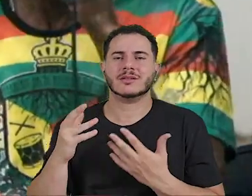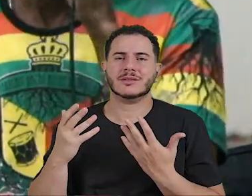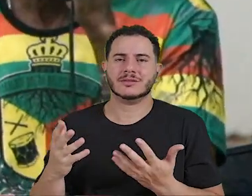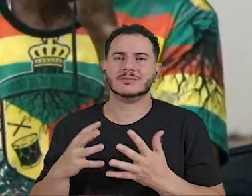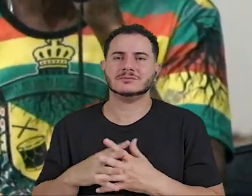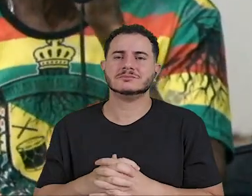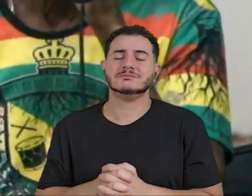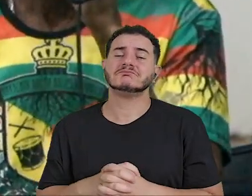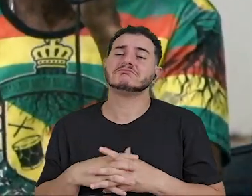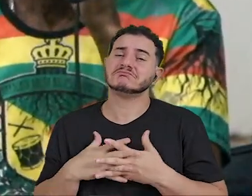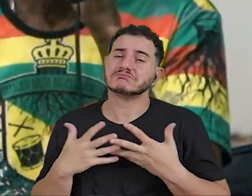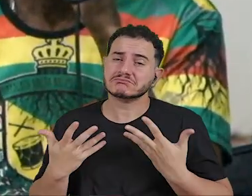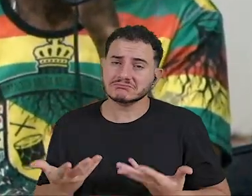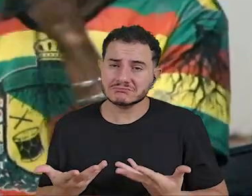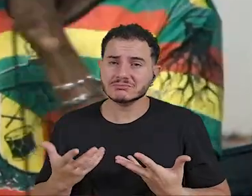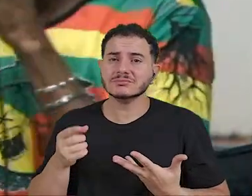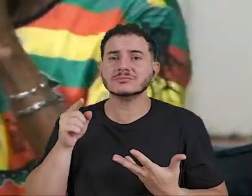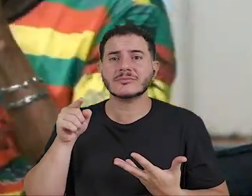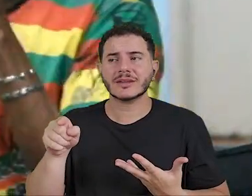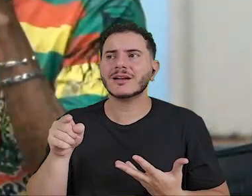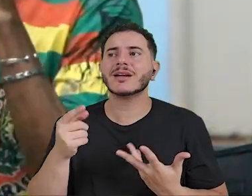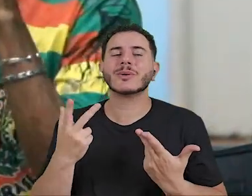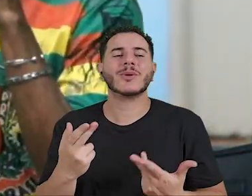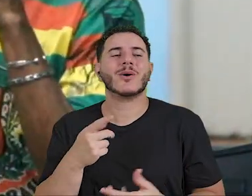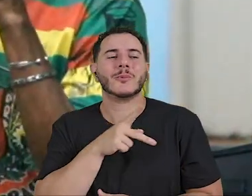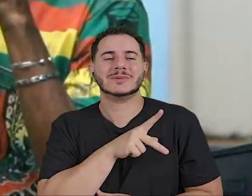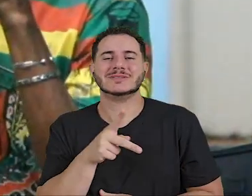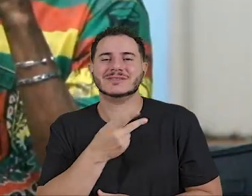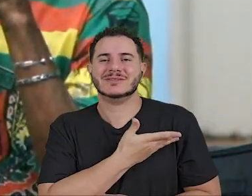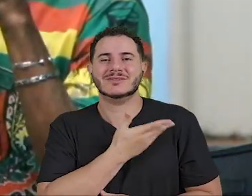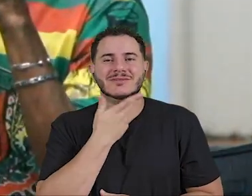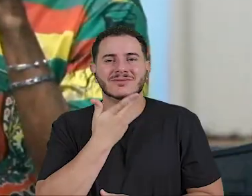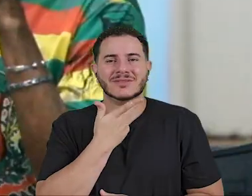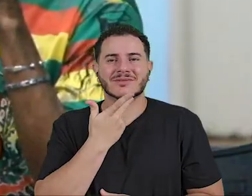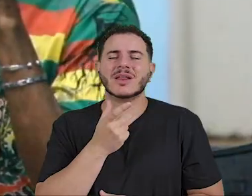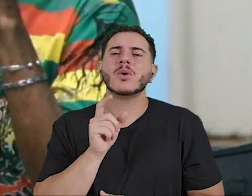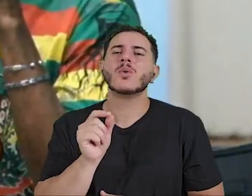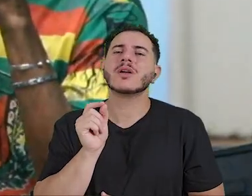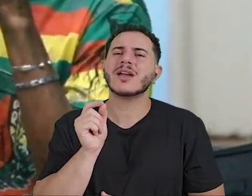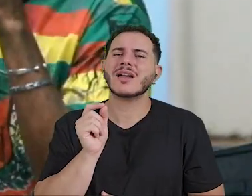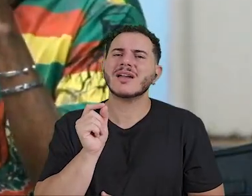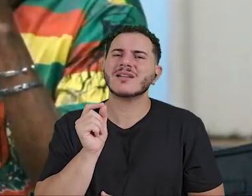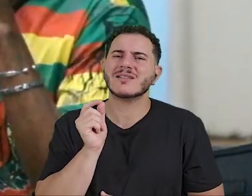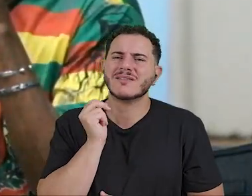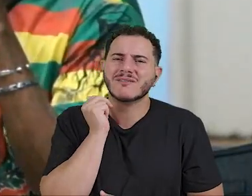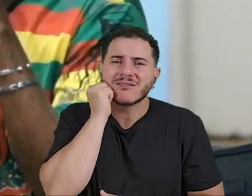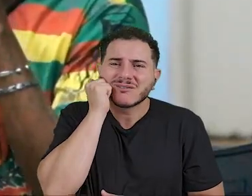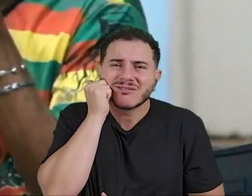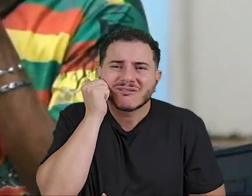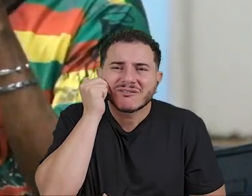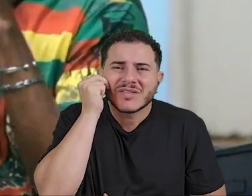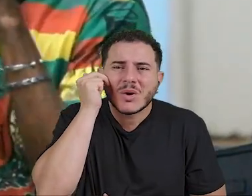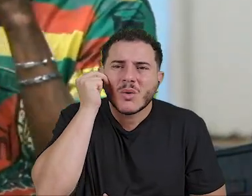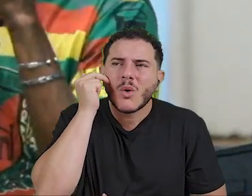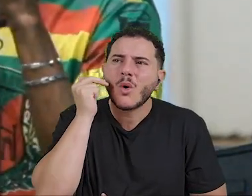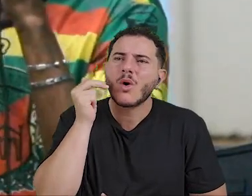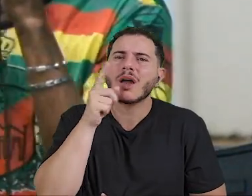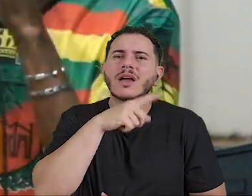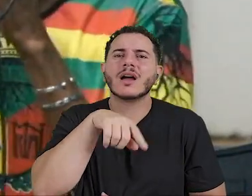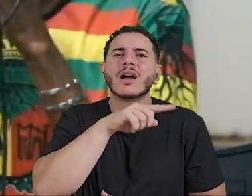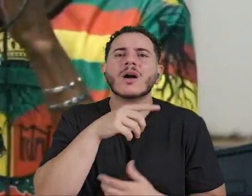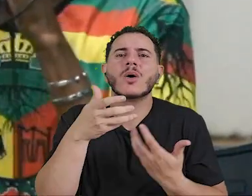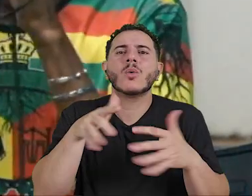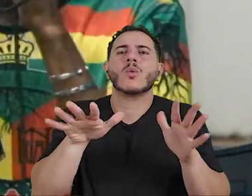Cantam. Foi aquilo que o presidente falou. A vergonha de diferenciar que isso é